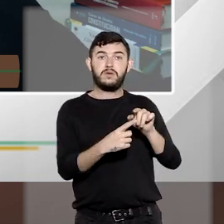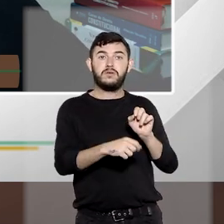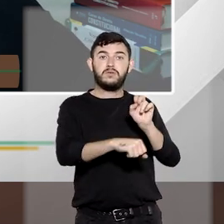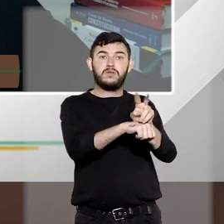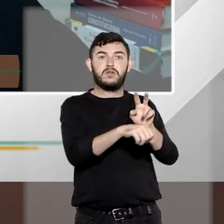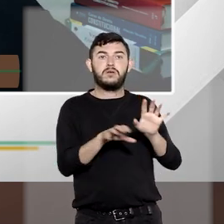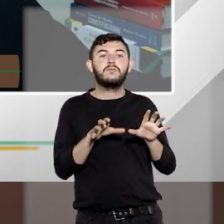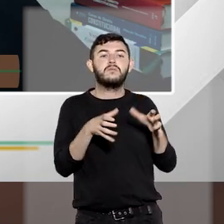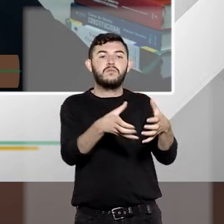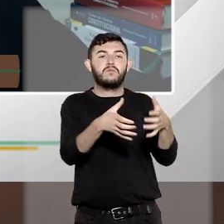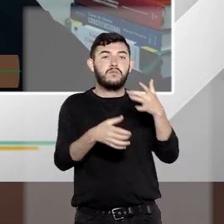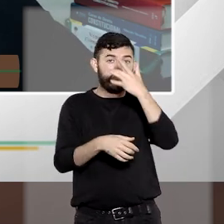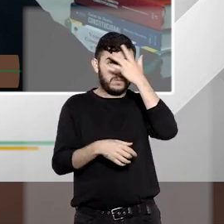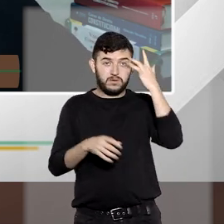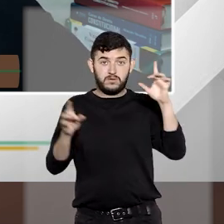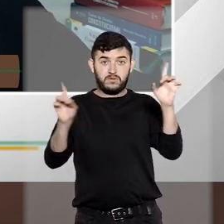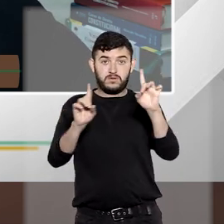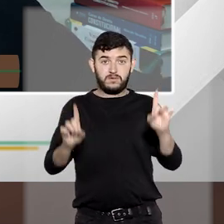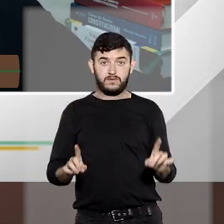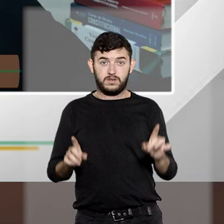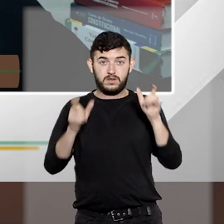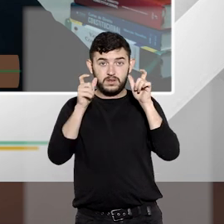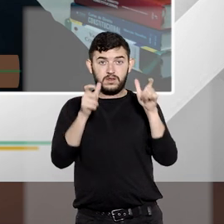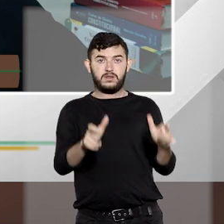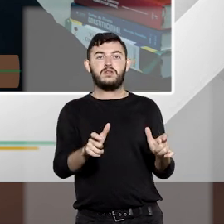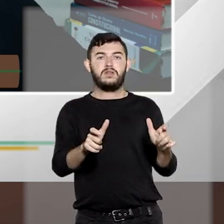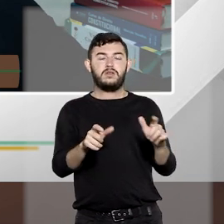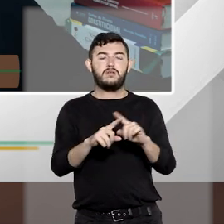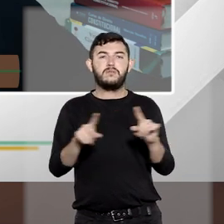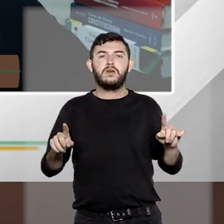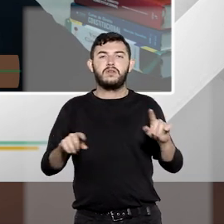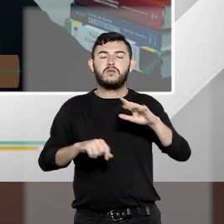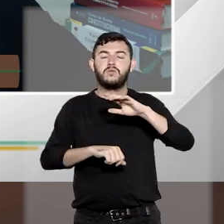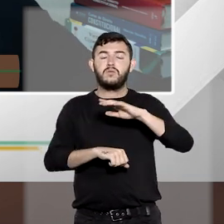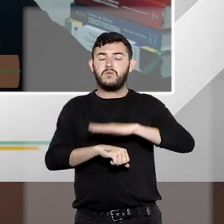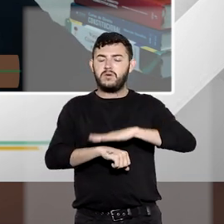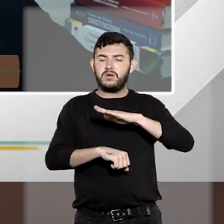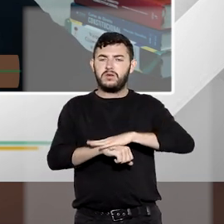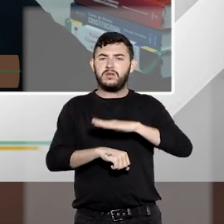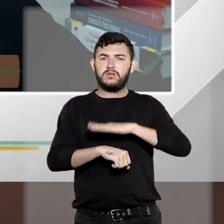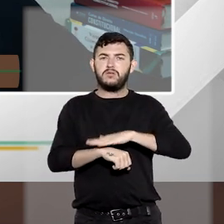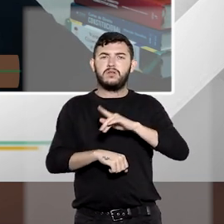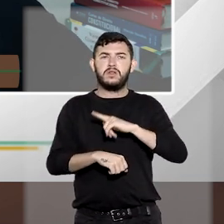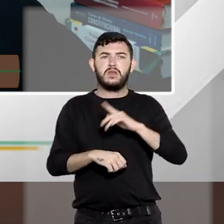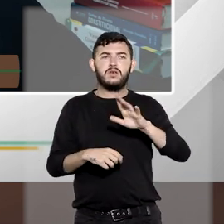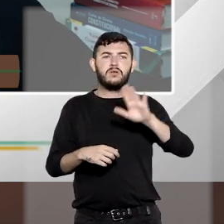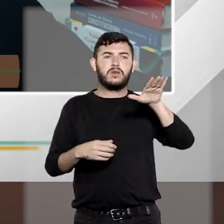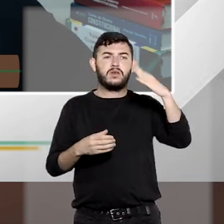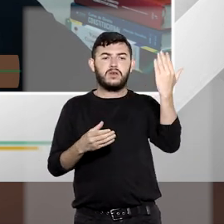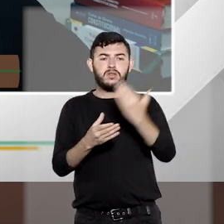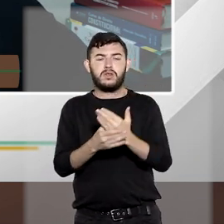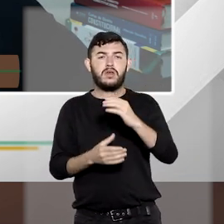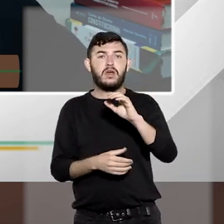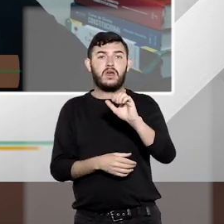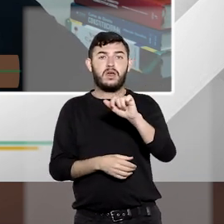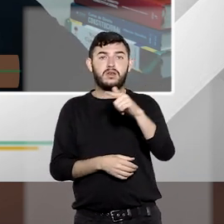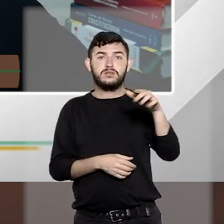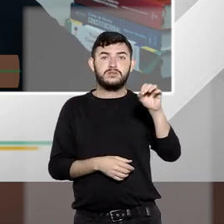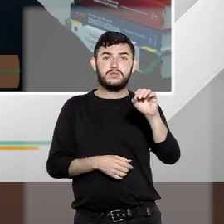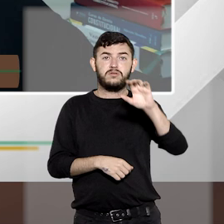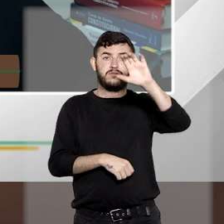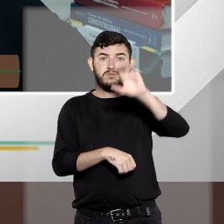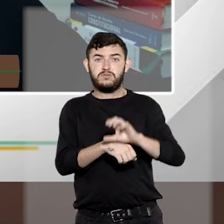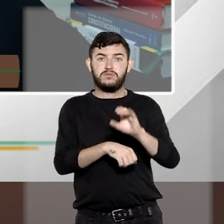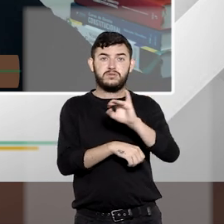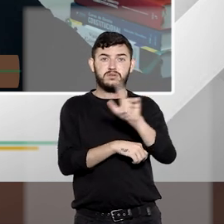pessoa com deficiência. E quando se faz a provocação acerca do cabimento da ação civil pública, em que pese existir entendimentos aí diversos a